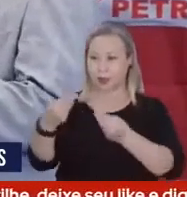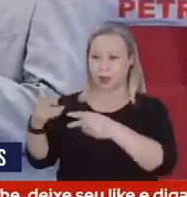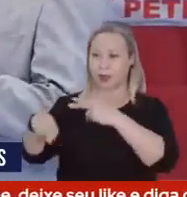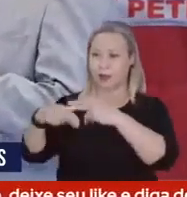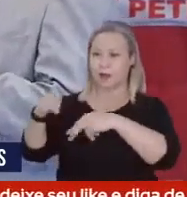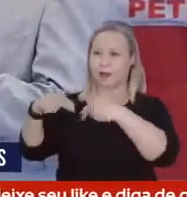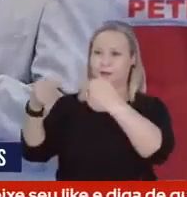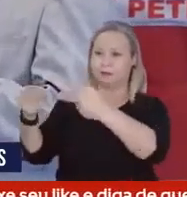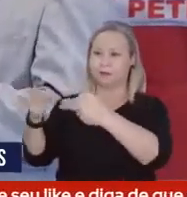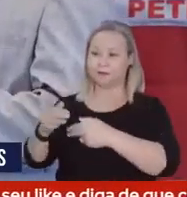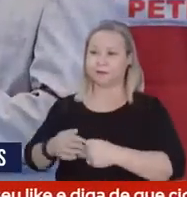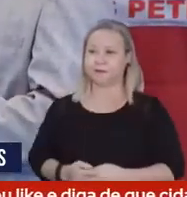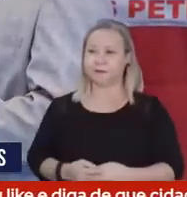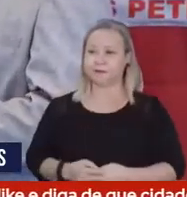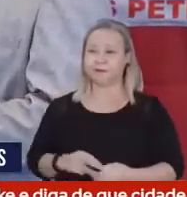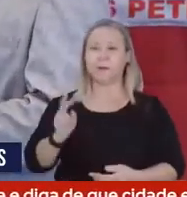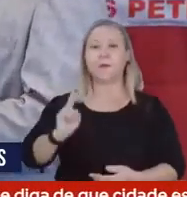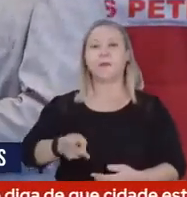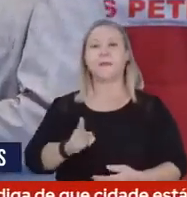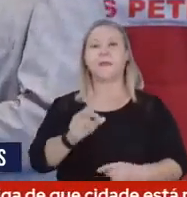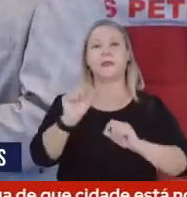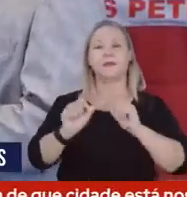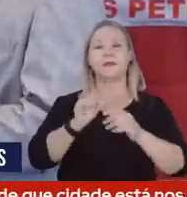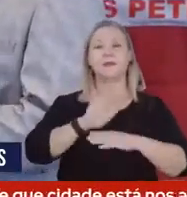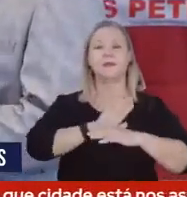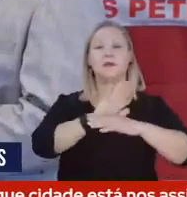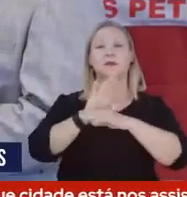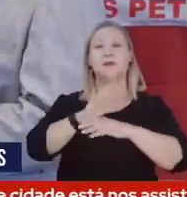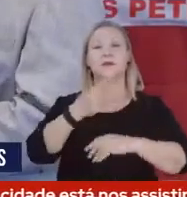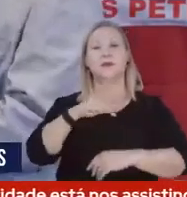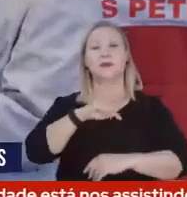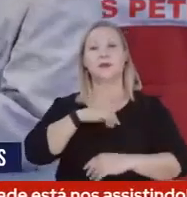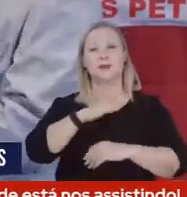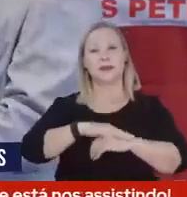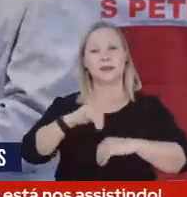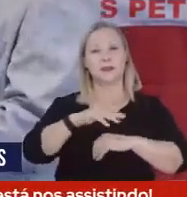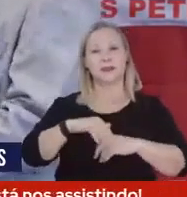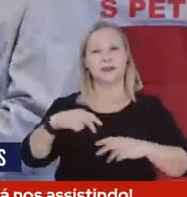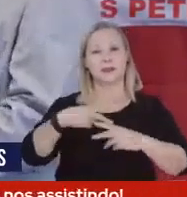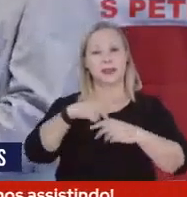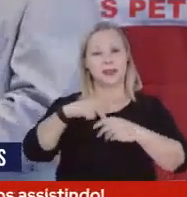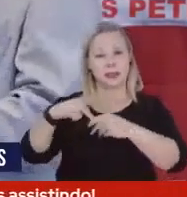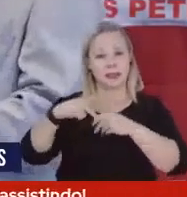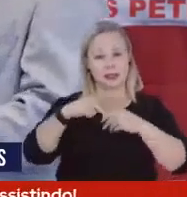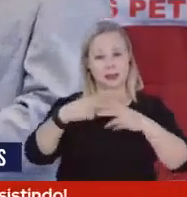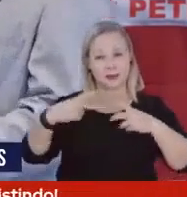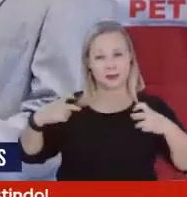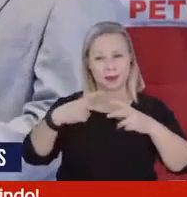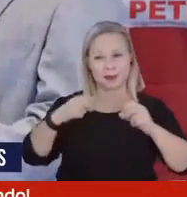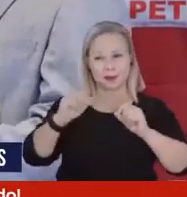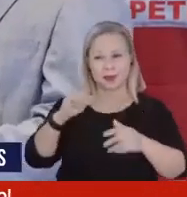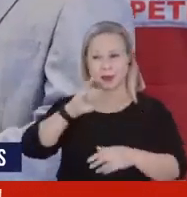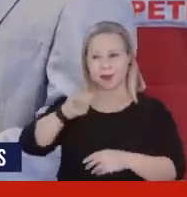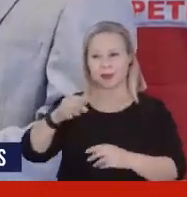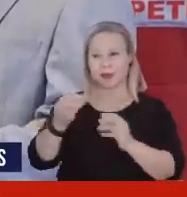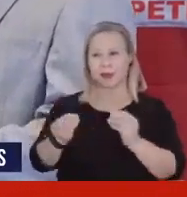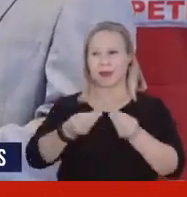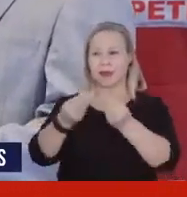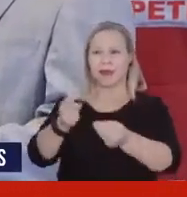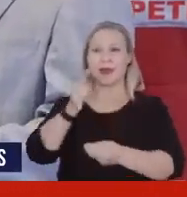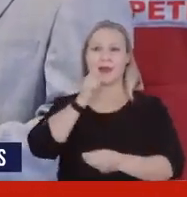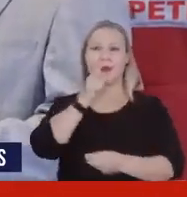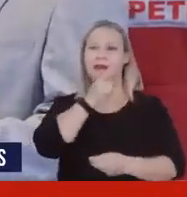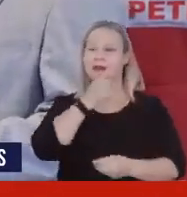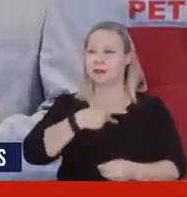sempre contribuindo, né, com a nossa querida Petrobras, aproveitar também e deixar para a nossa presidenta Gleisi, o